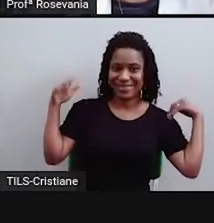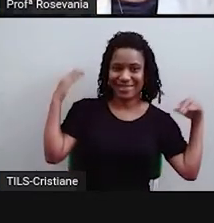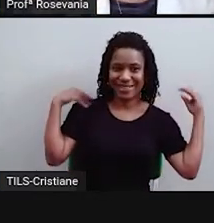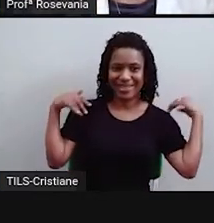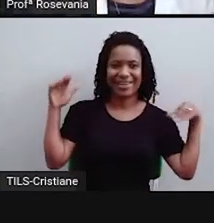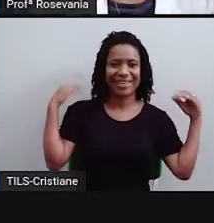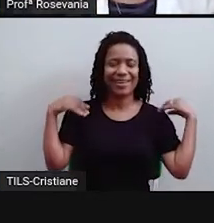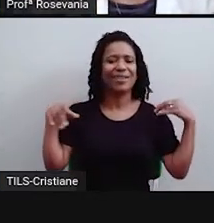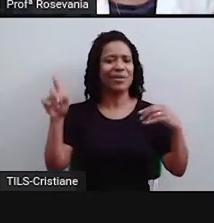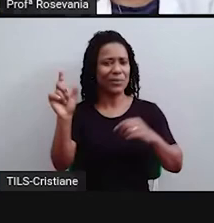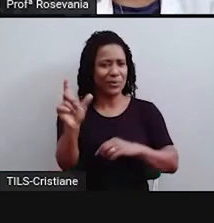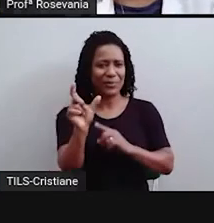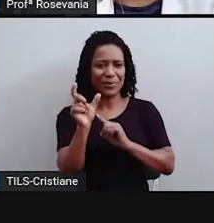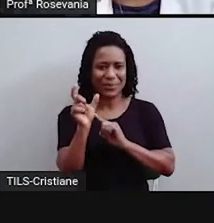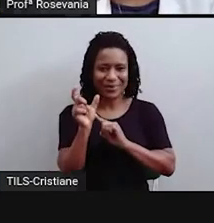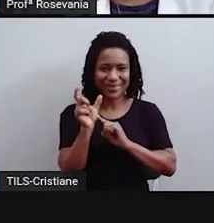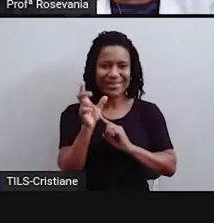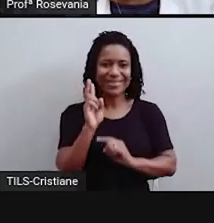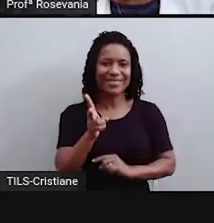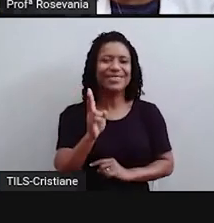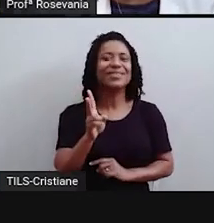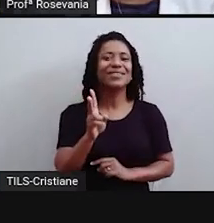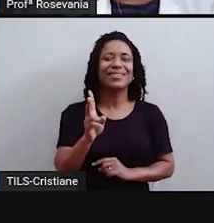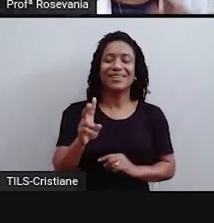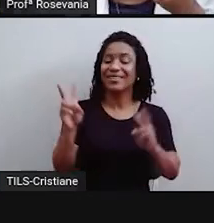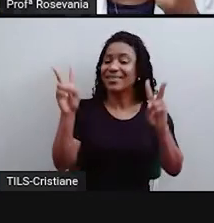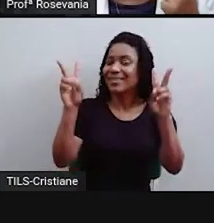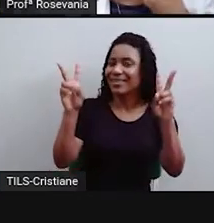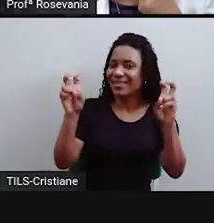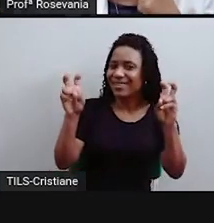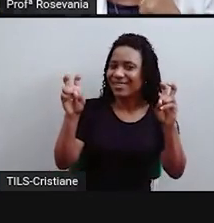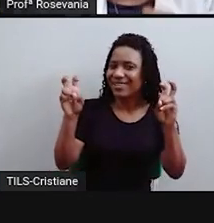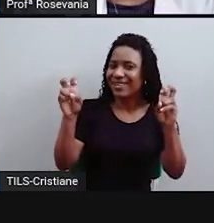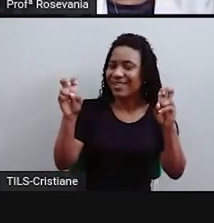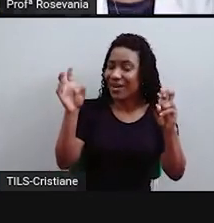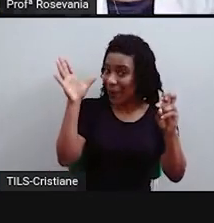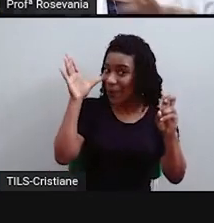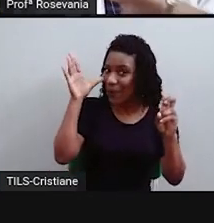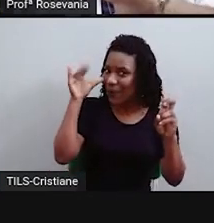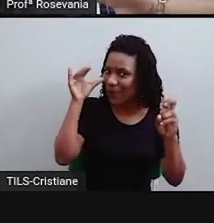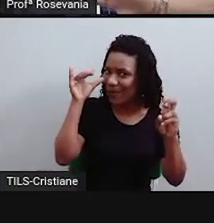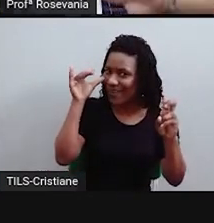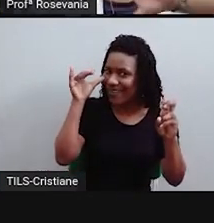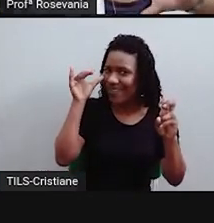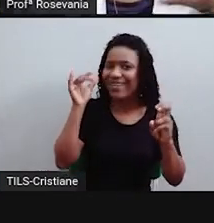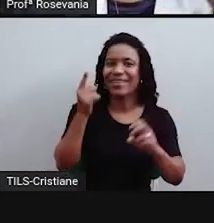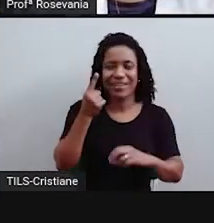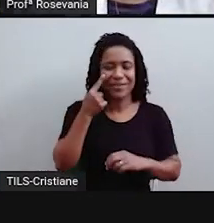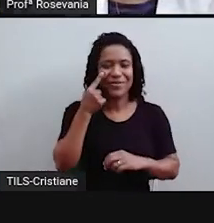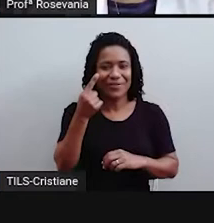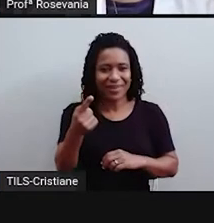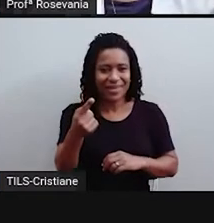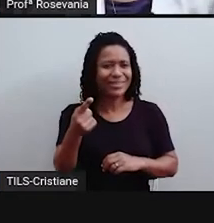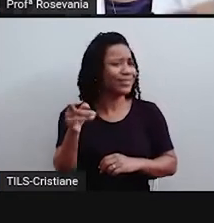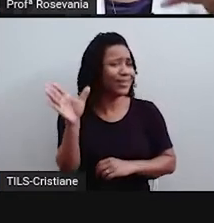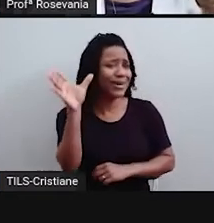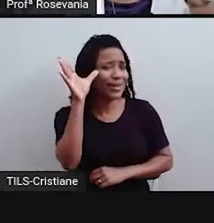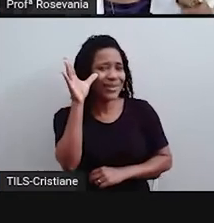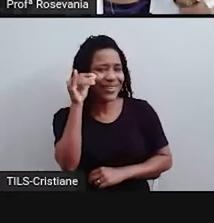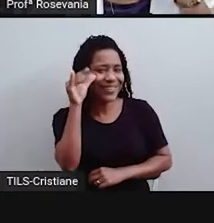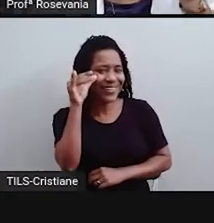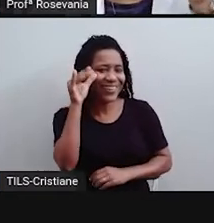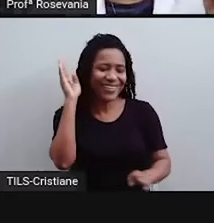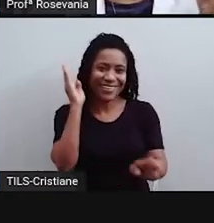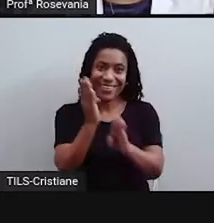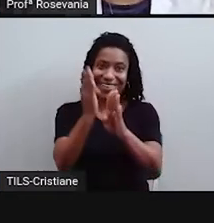sempre, né, ligado nessas questões aí. Vamos lá, ficou com um pouquinho de curiosidade, mas você vai ver que vai tirar de letra, porque já é